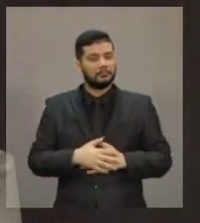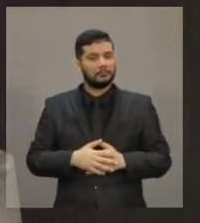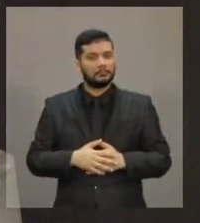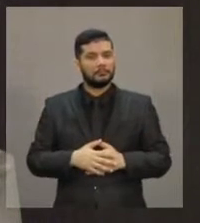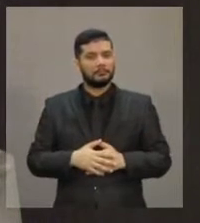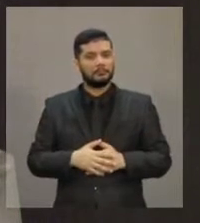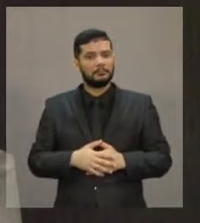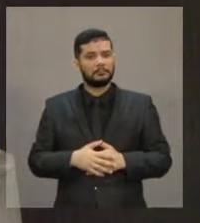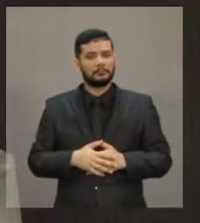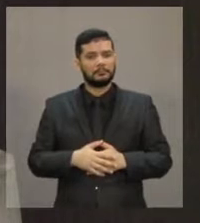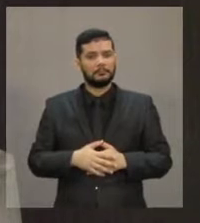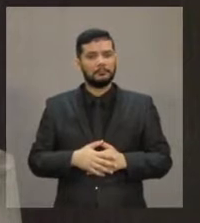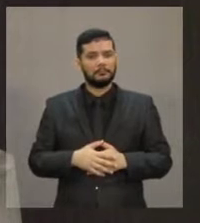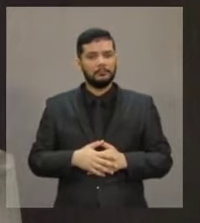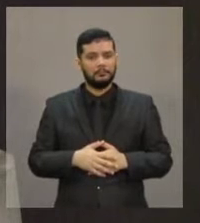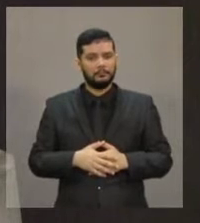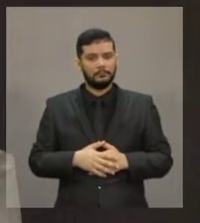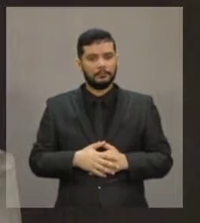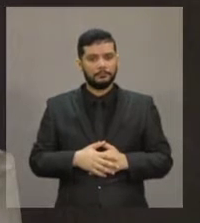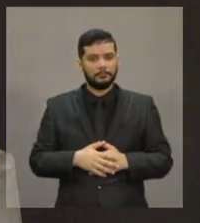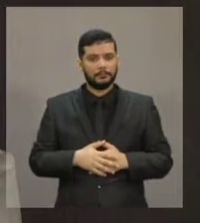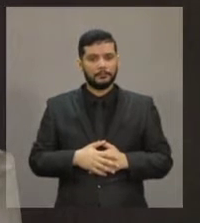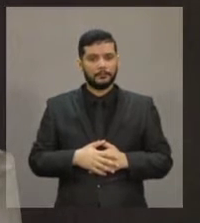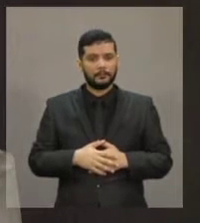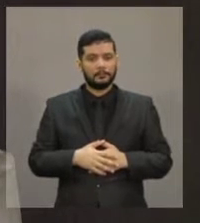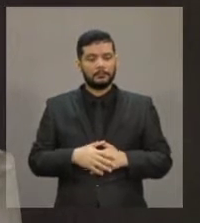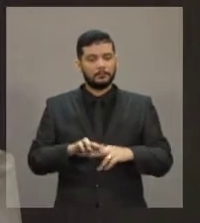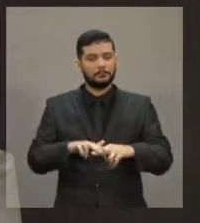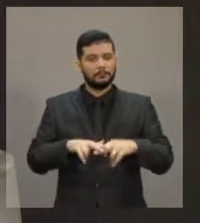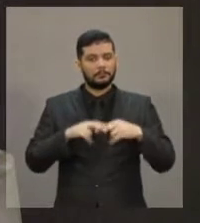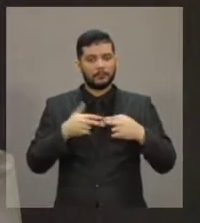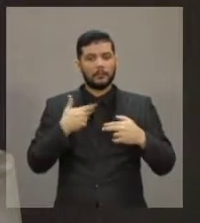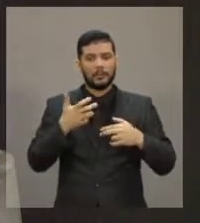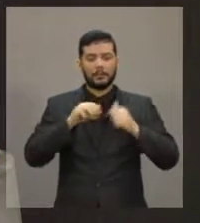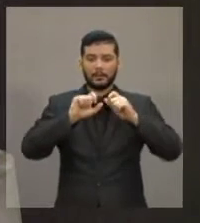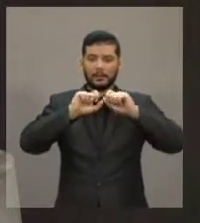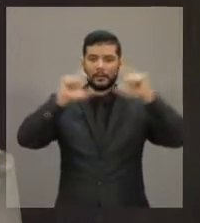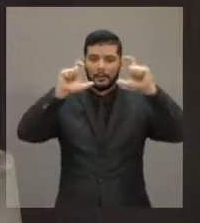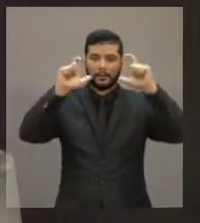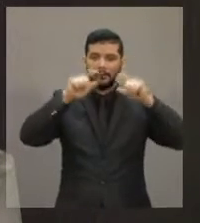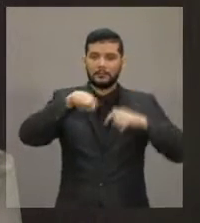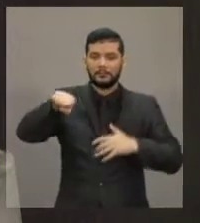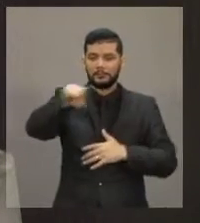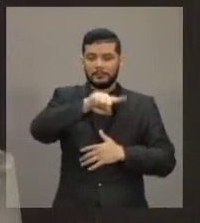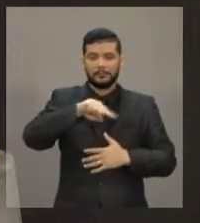que isso, eu queria alertar o nosso ouvinte do perigo que a democracia corre